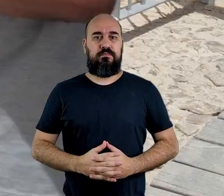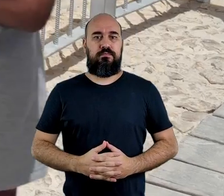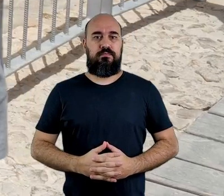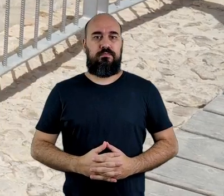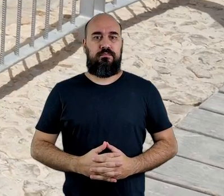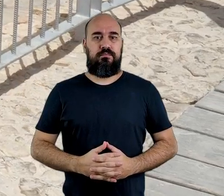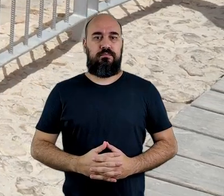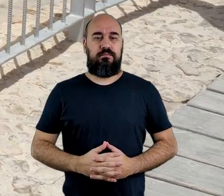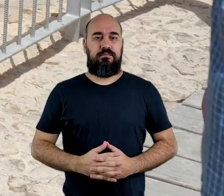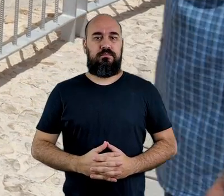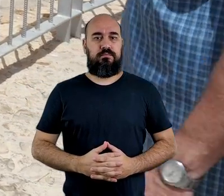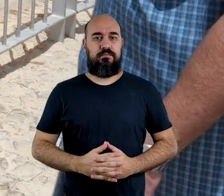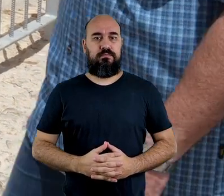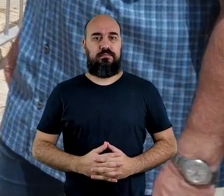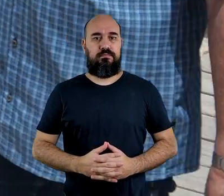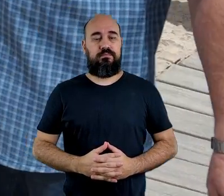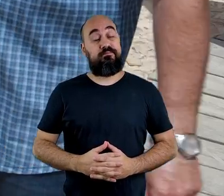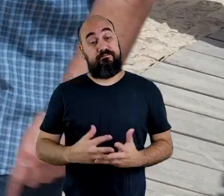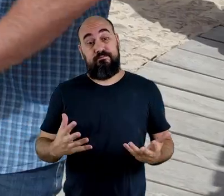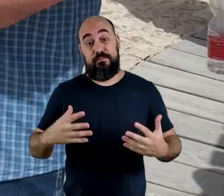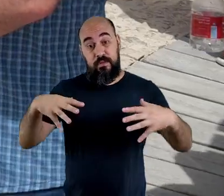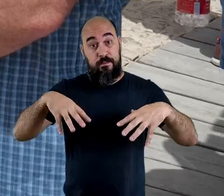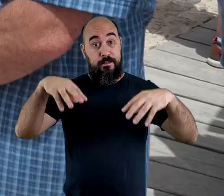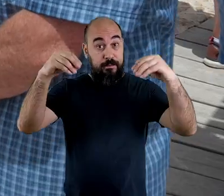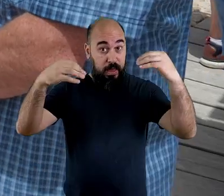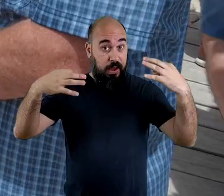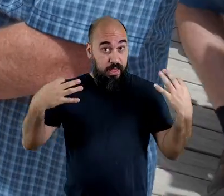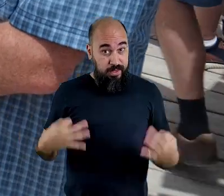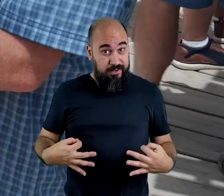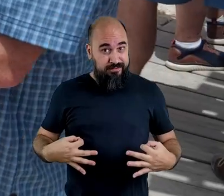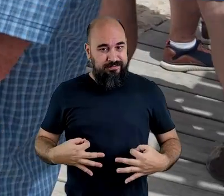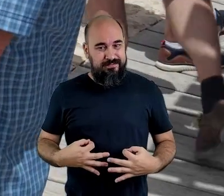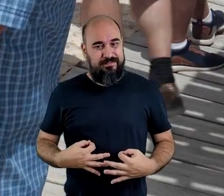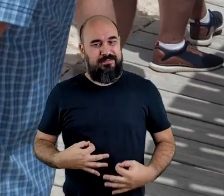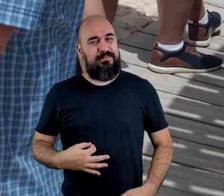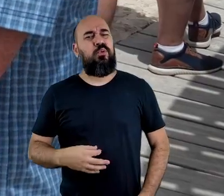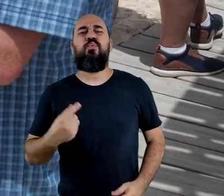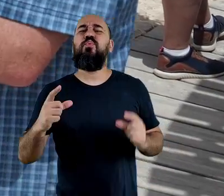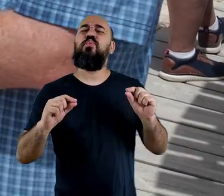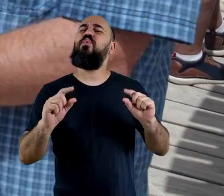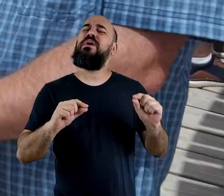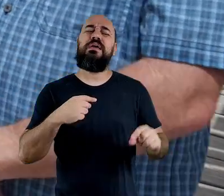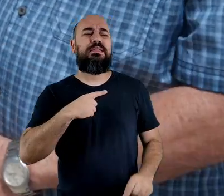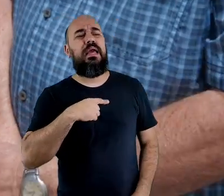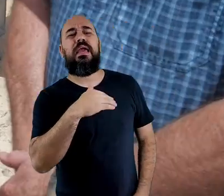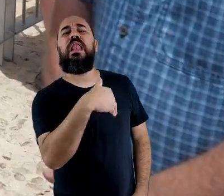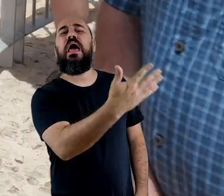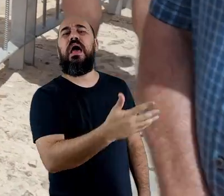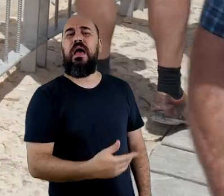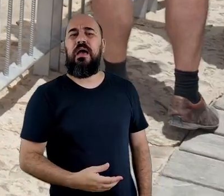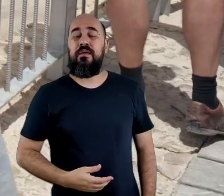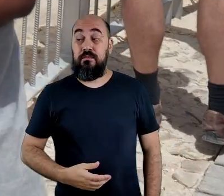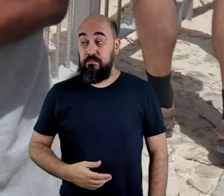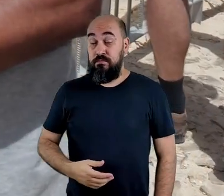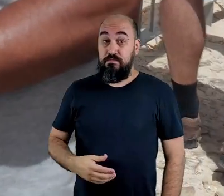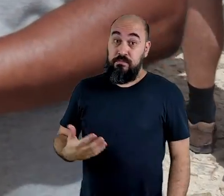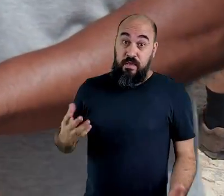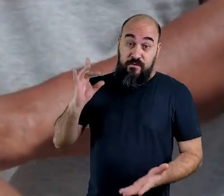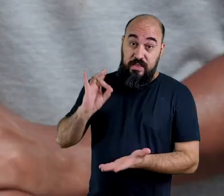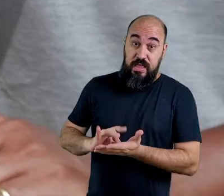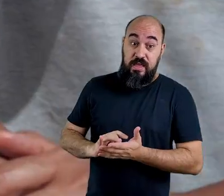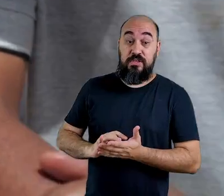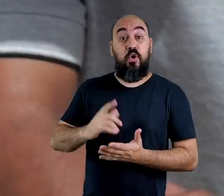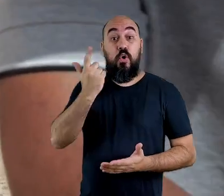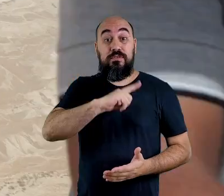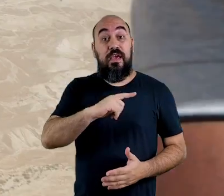Muito bem, Yehuda, aqui é o palácio, finalmente. O que é que nós temos aqui embaixo? Na verdade, olhando para baixo, podemos ver os três níveis, ou